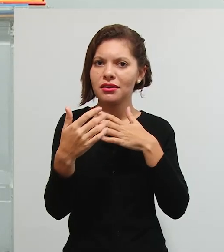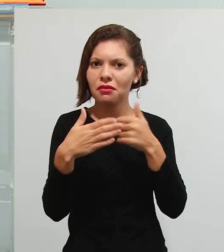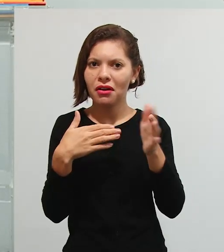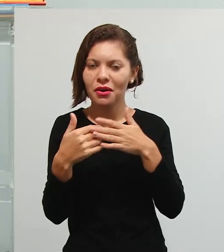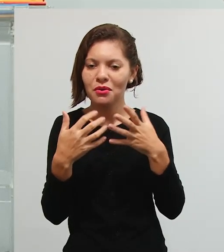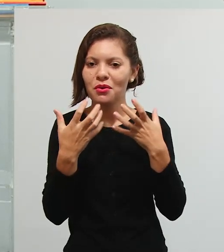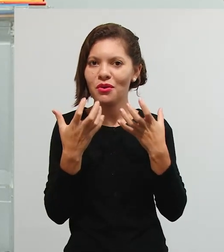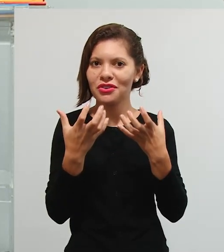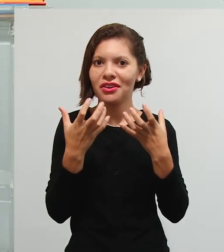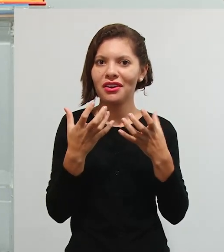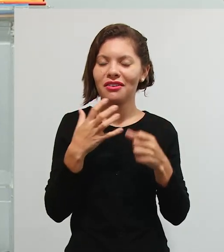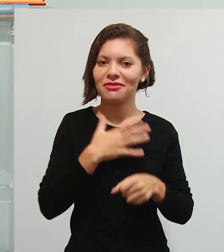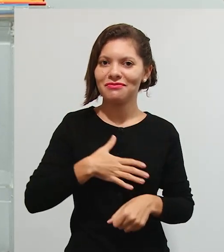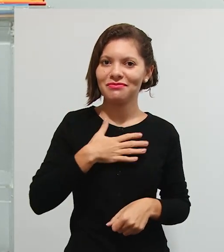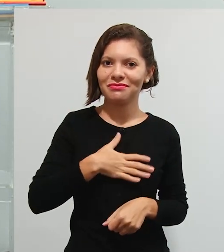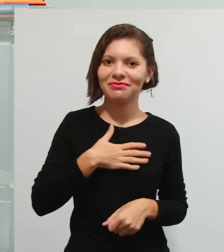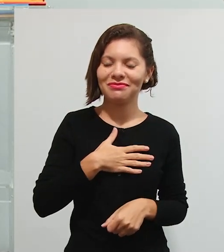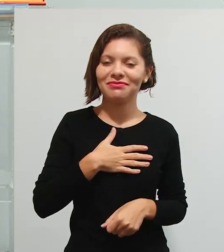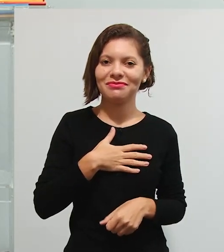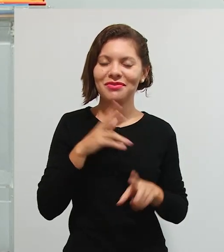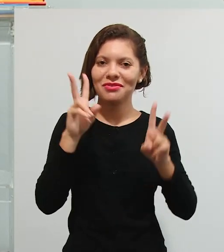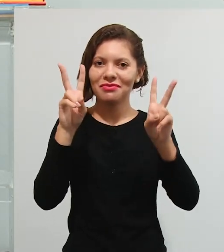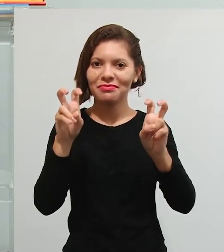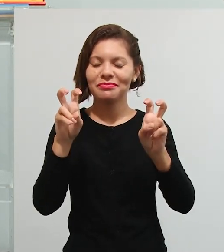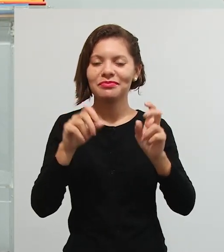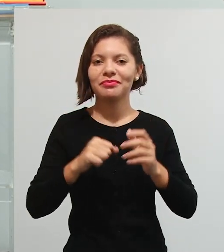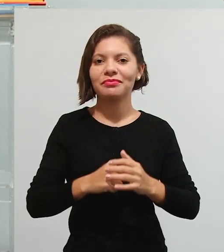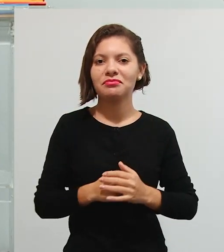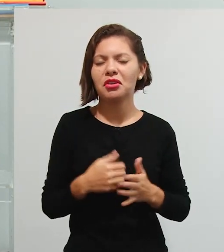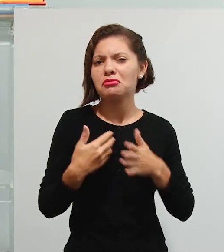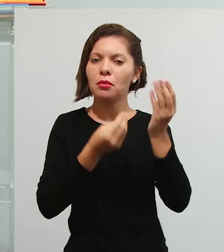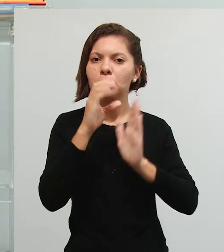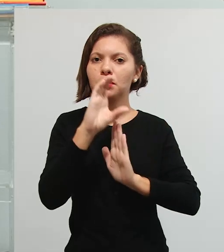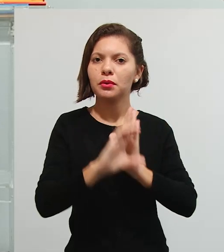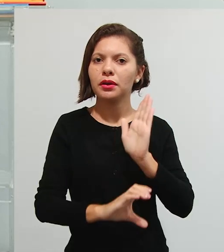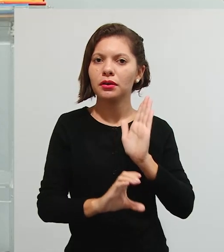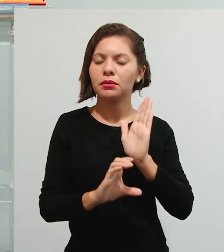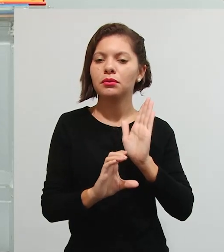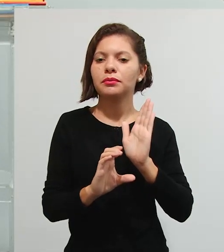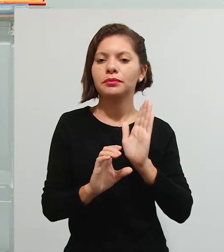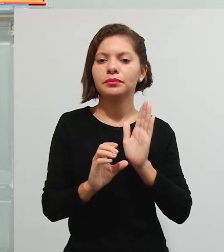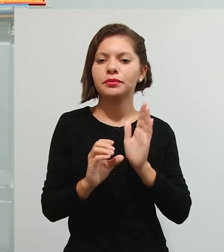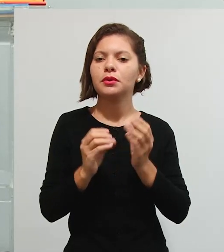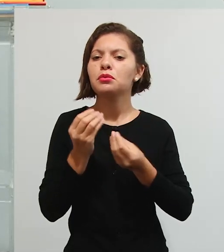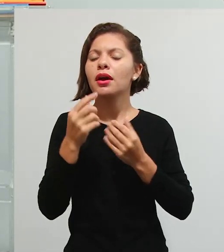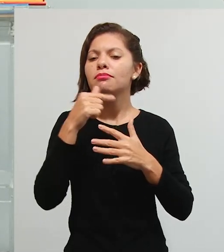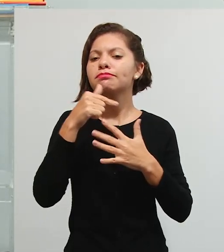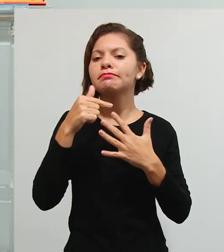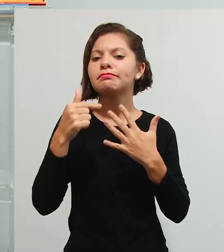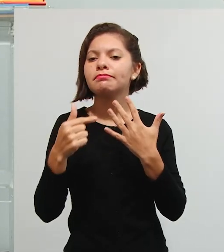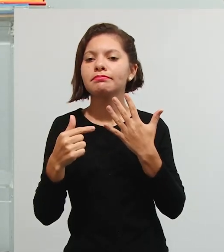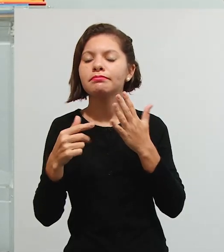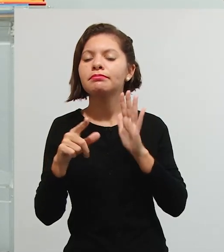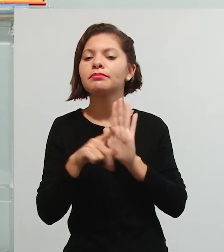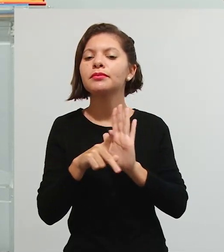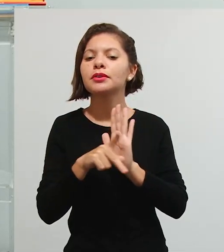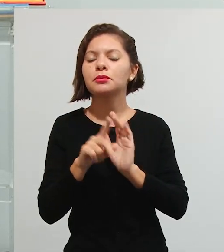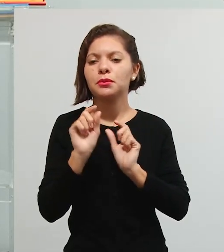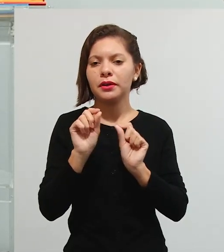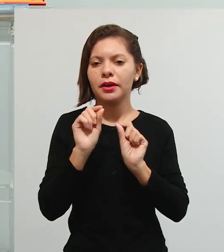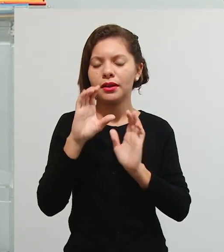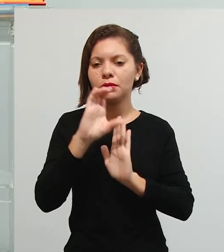ação no e para o mundo. A inovação é planejar o projeto. E esse resultado, ele